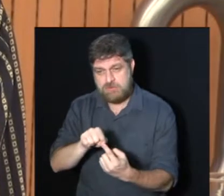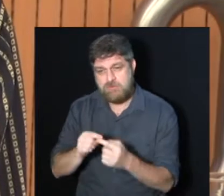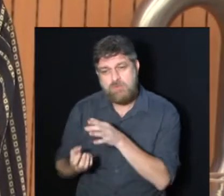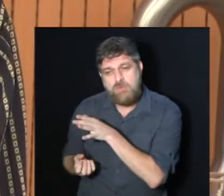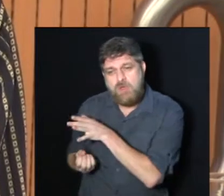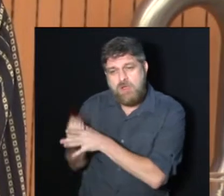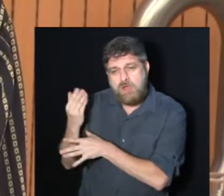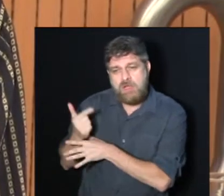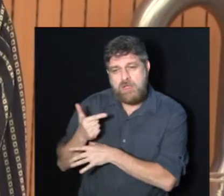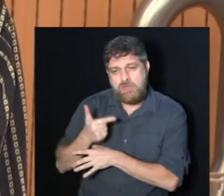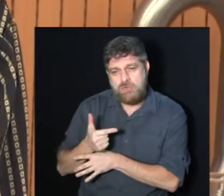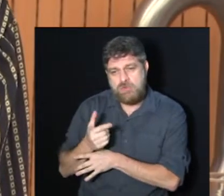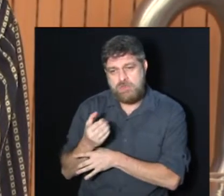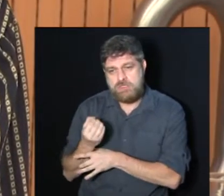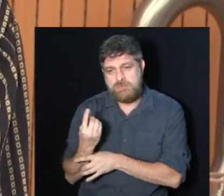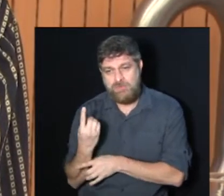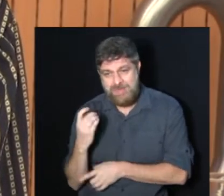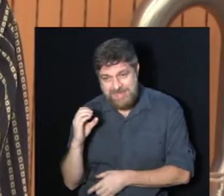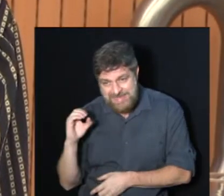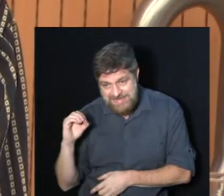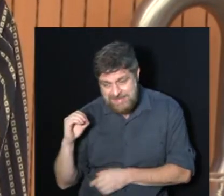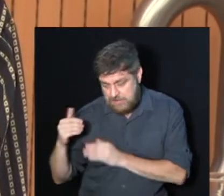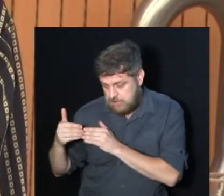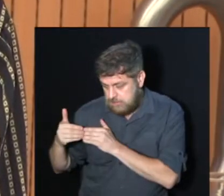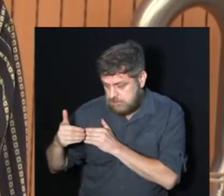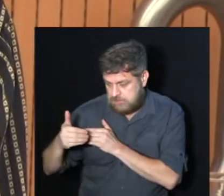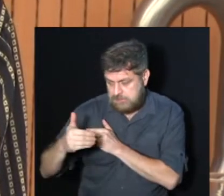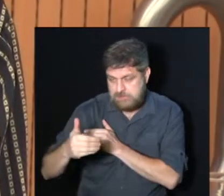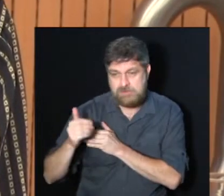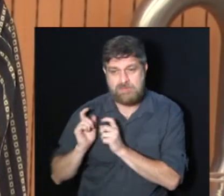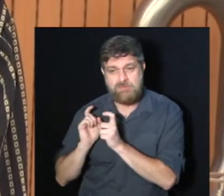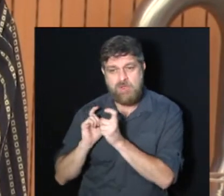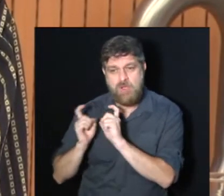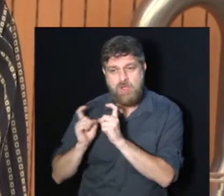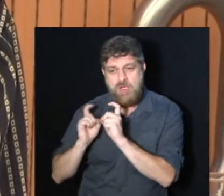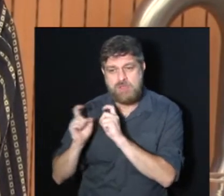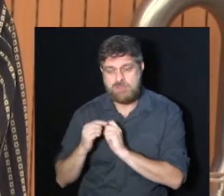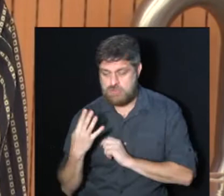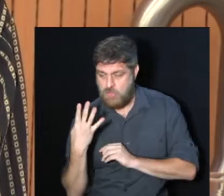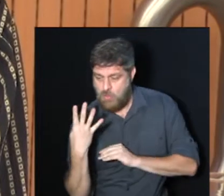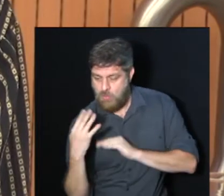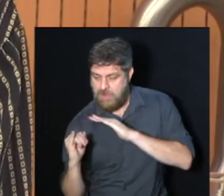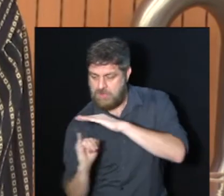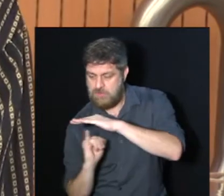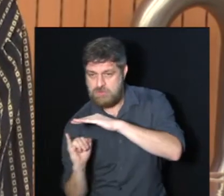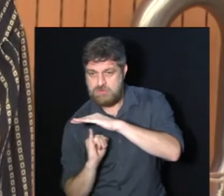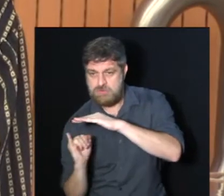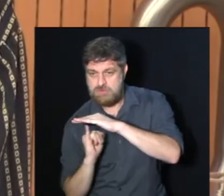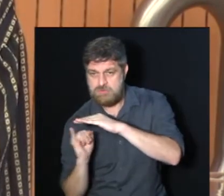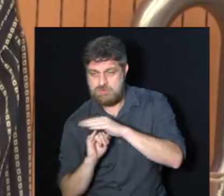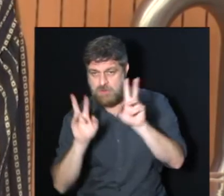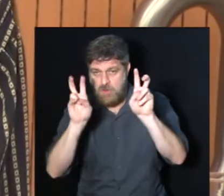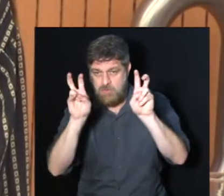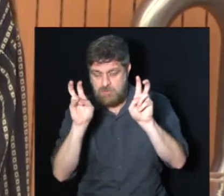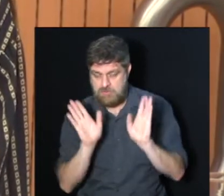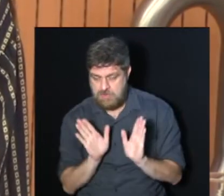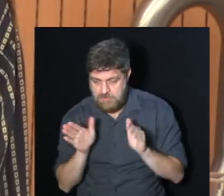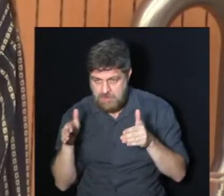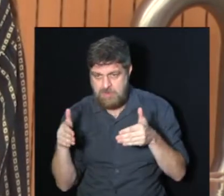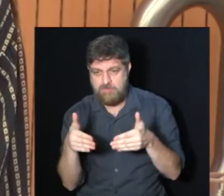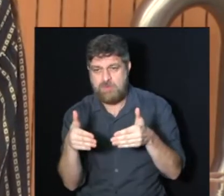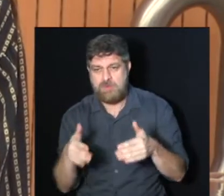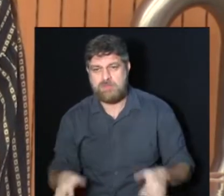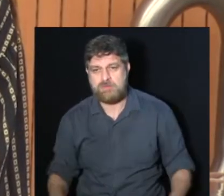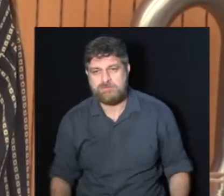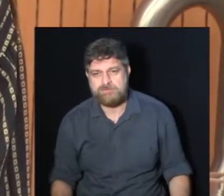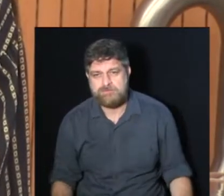criada em 2010, a partir da reunião de outras 4 instituições que cuidavam da temática. Não pode manter lá, por